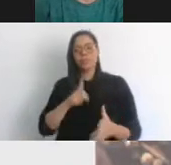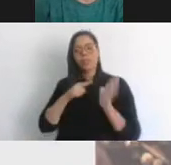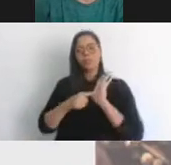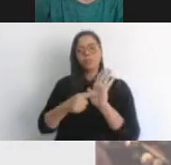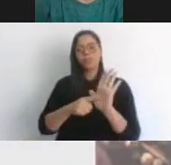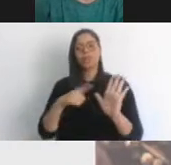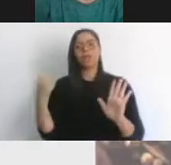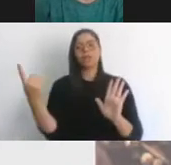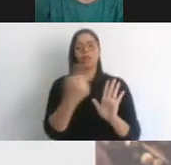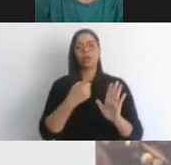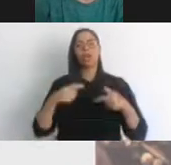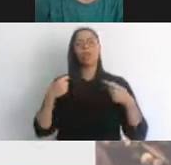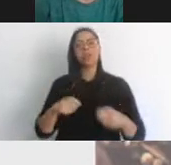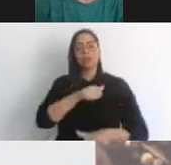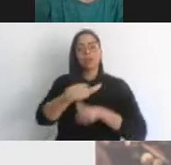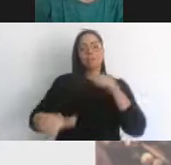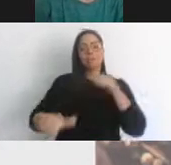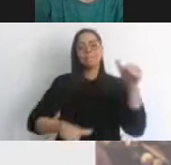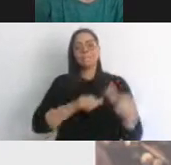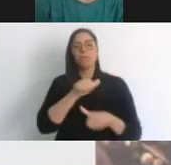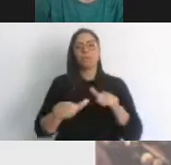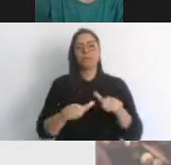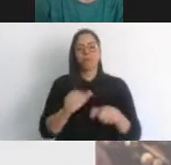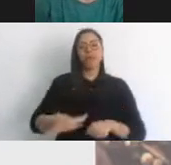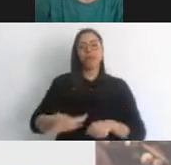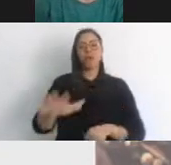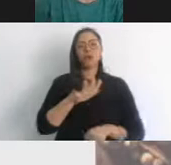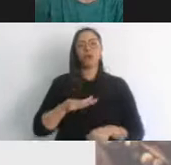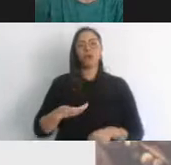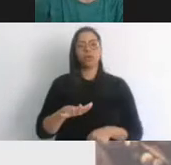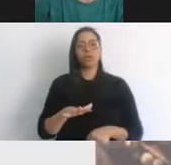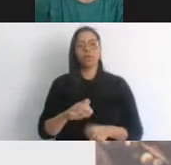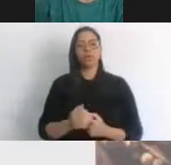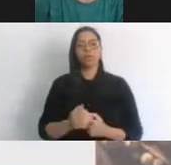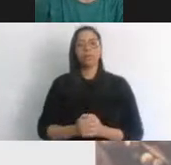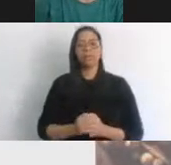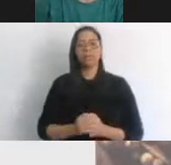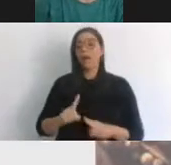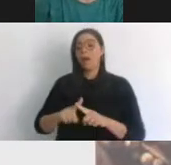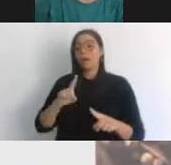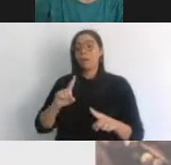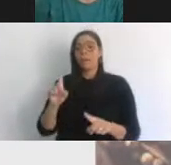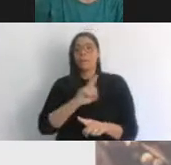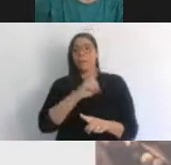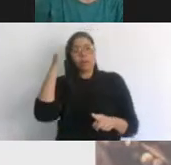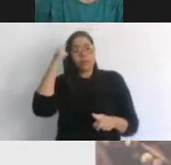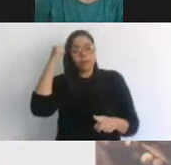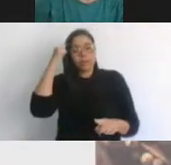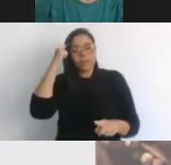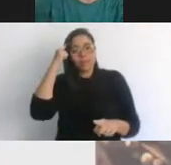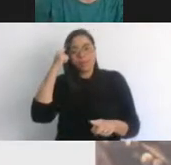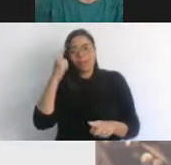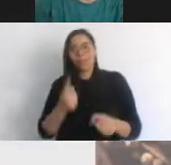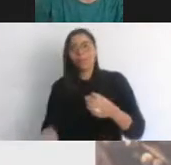precisamos reverter o processo colonial Ah tá mas não entendendo que nós vamos voltar